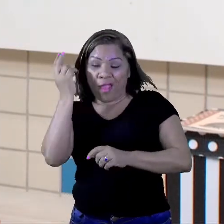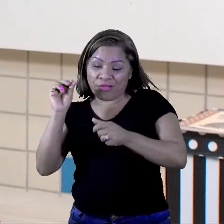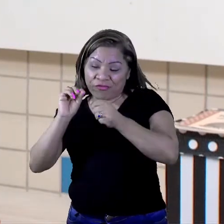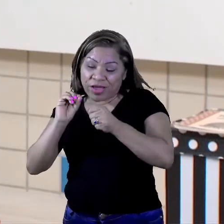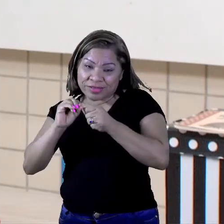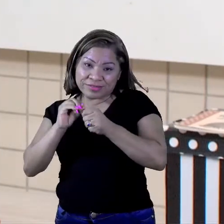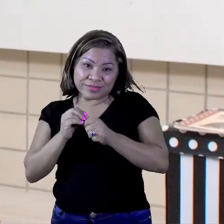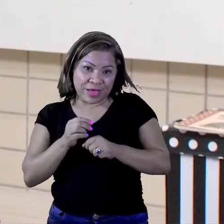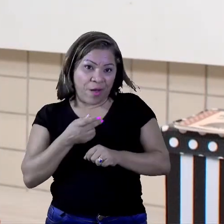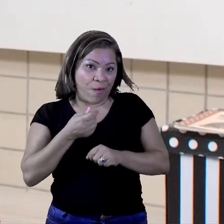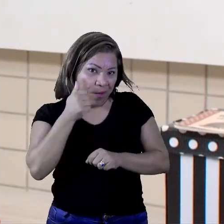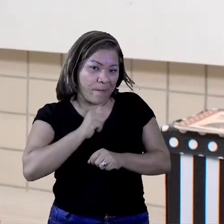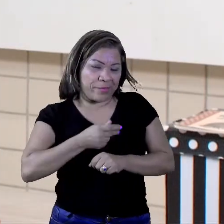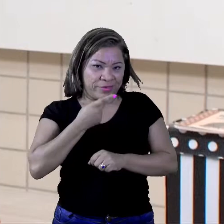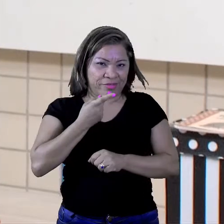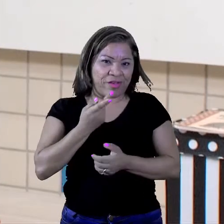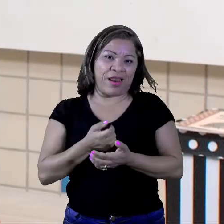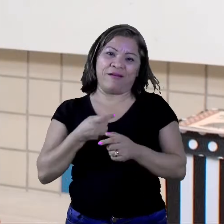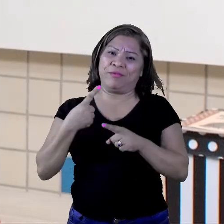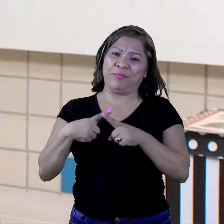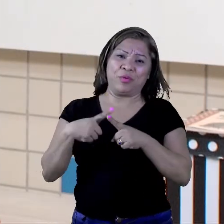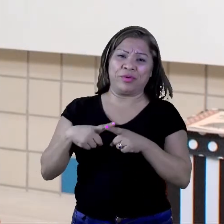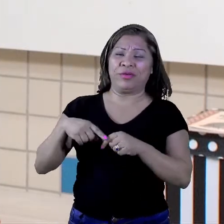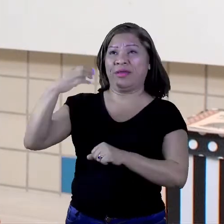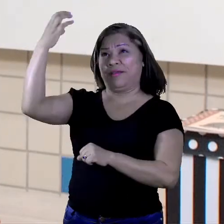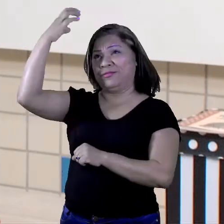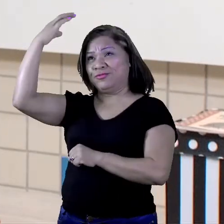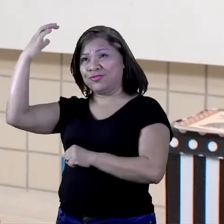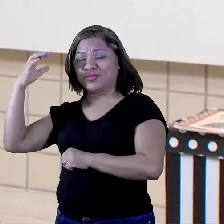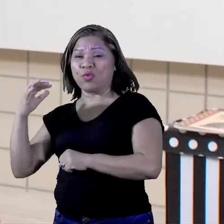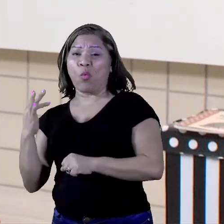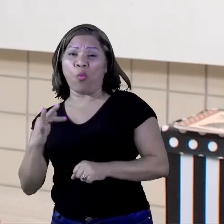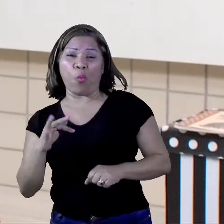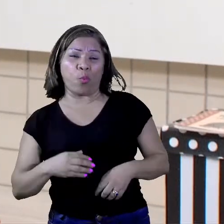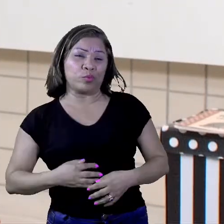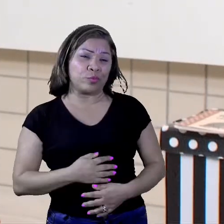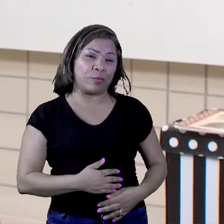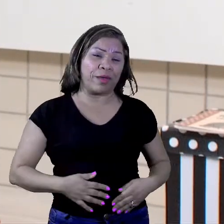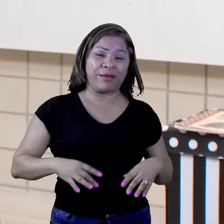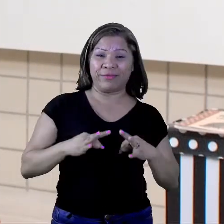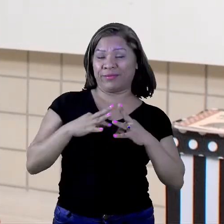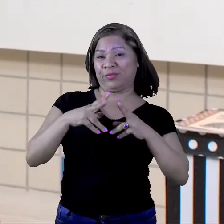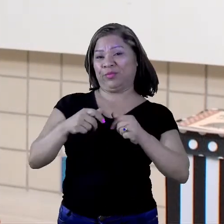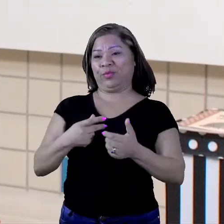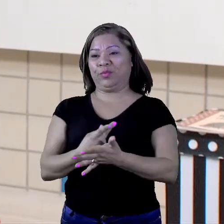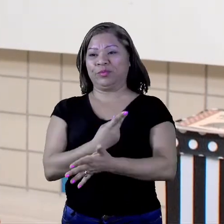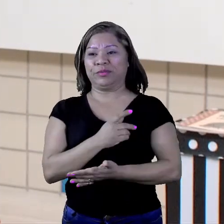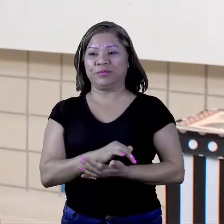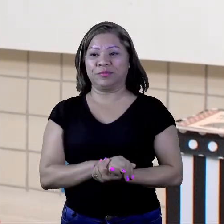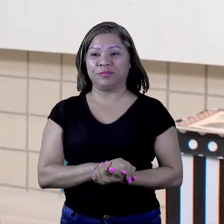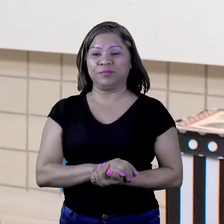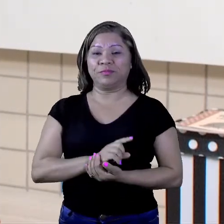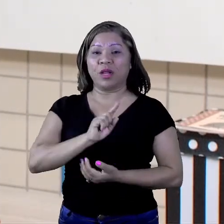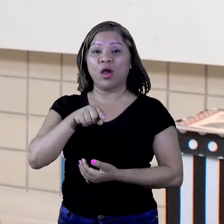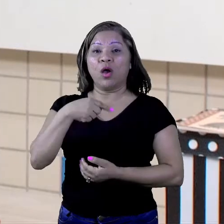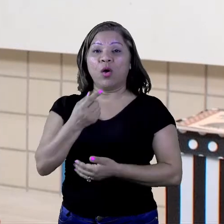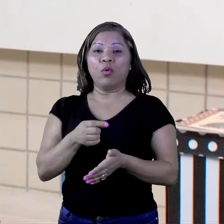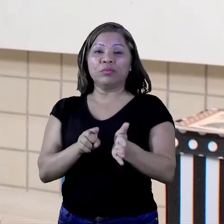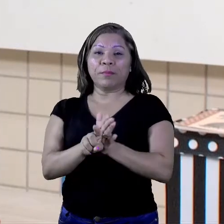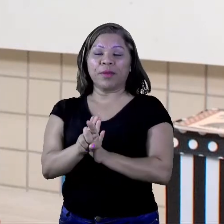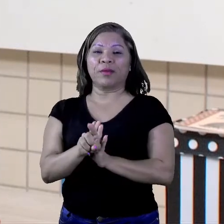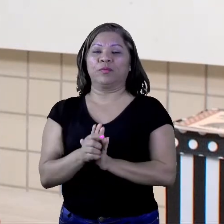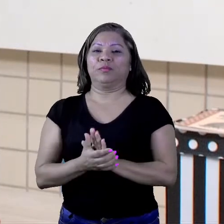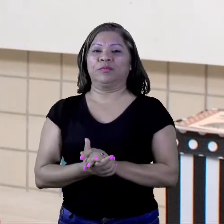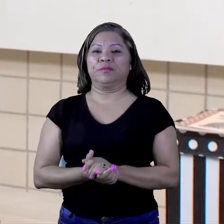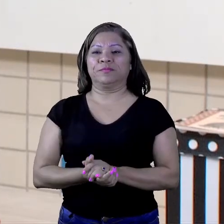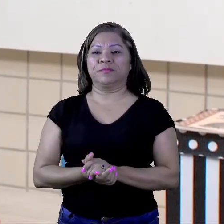porque foi chuva, foi dor de barriga, tudo acontecia. Olha a outra pergunta que temos